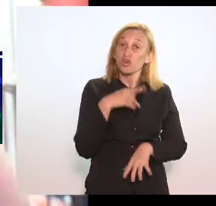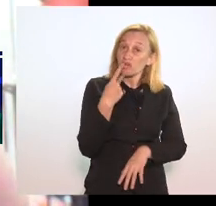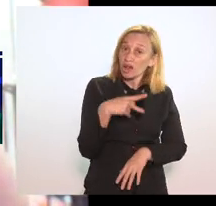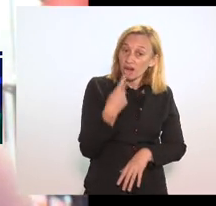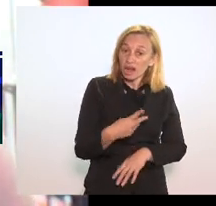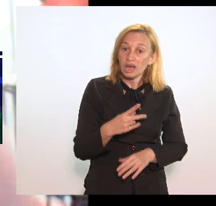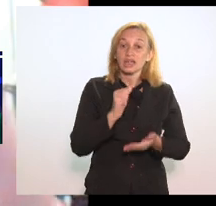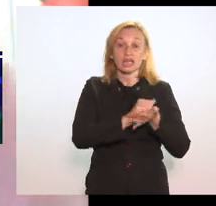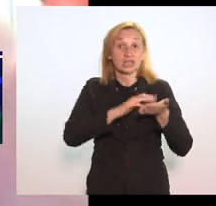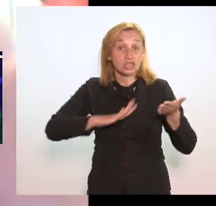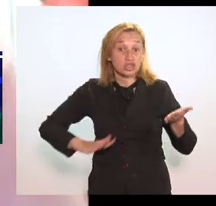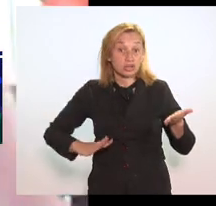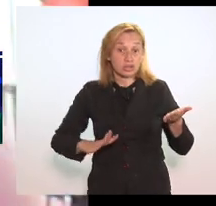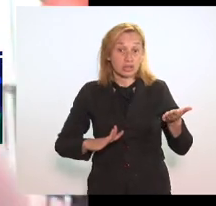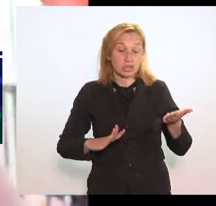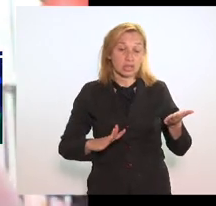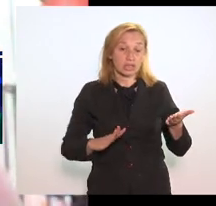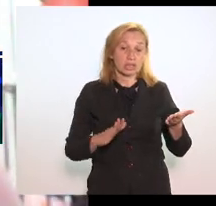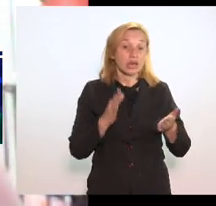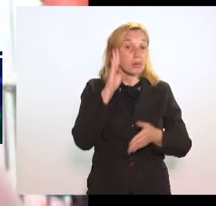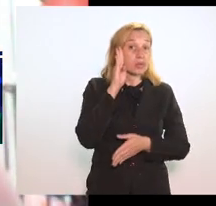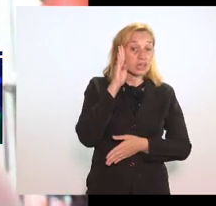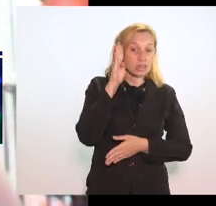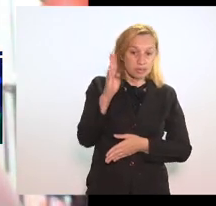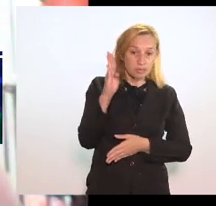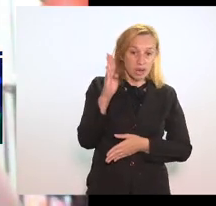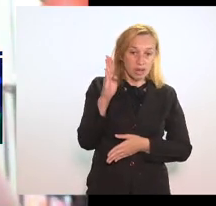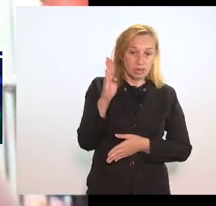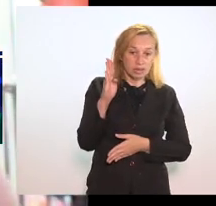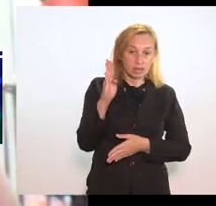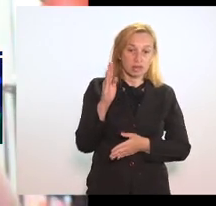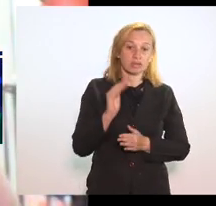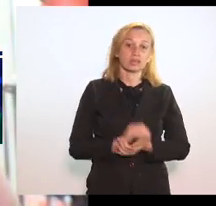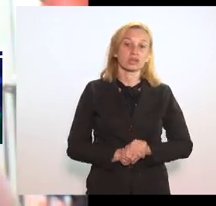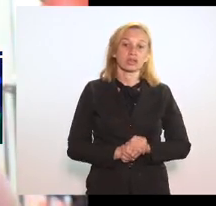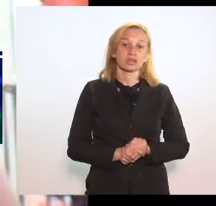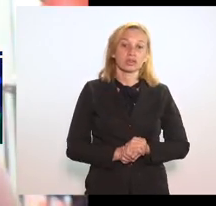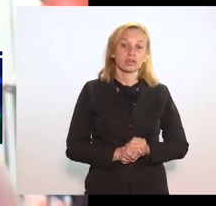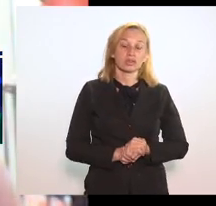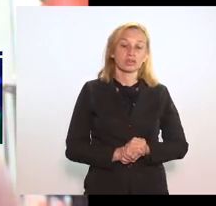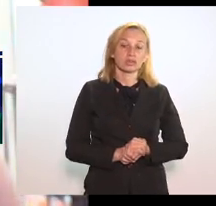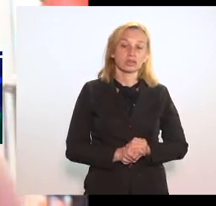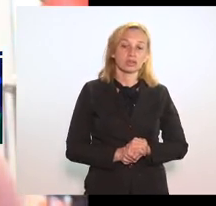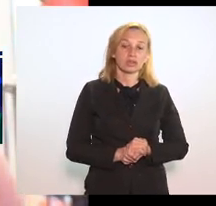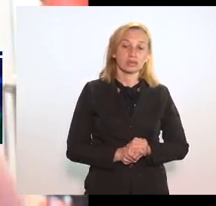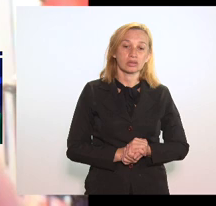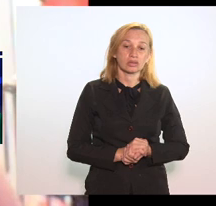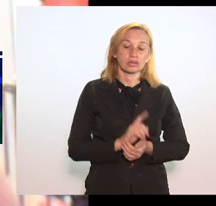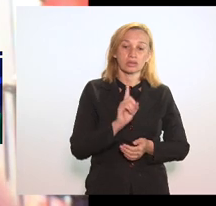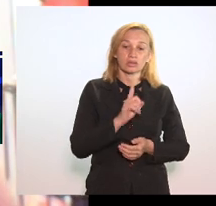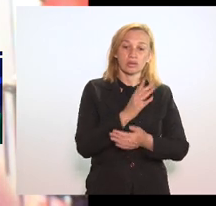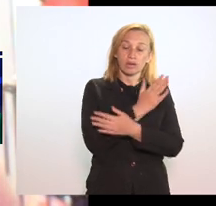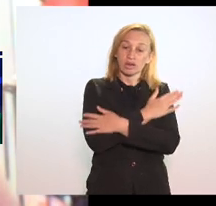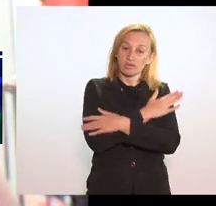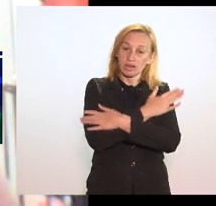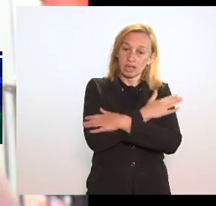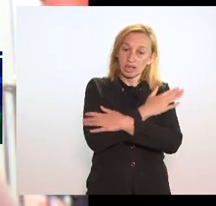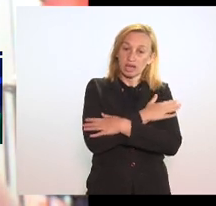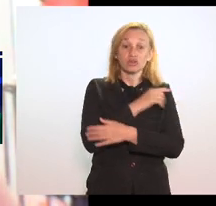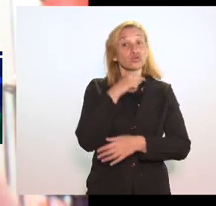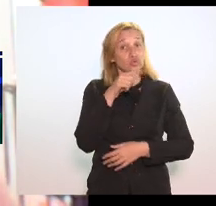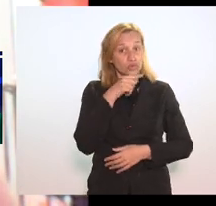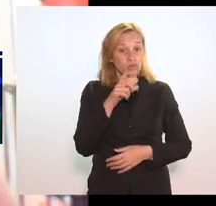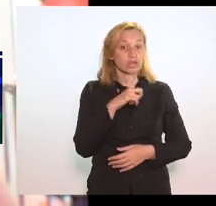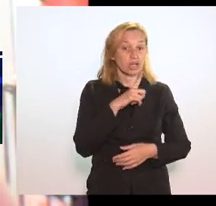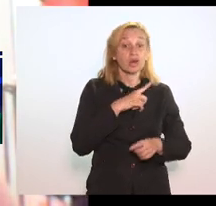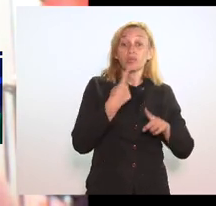que as atividades essenciais não é para as atividades essenciais não se aplica o feriado também deixa